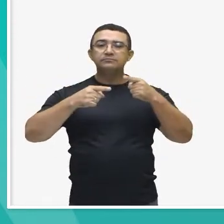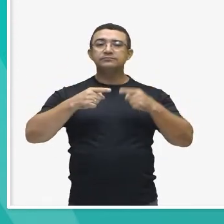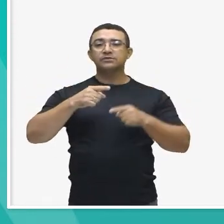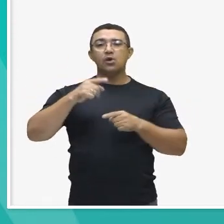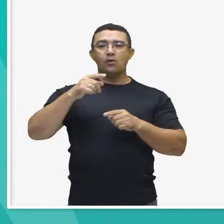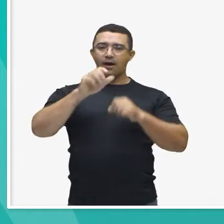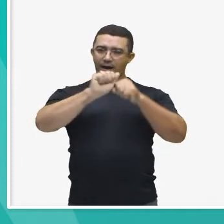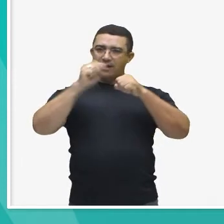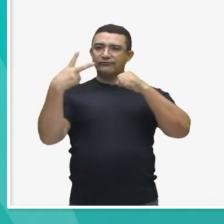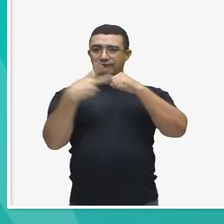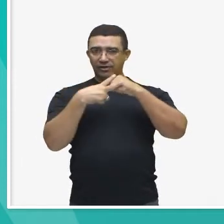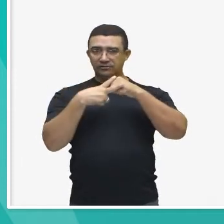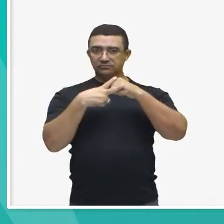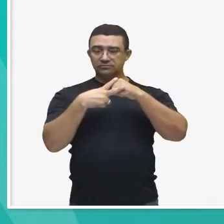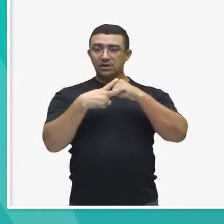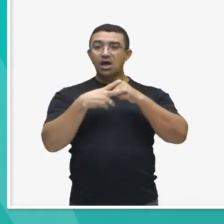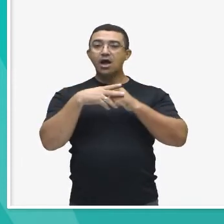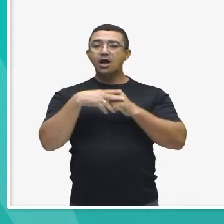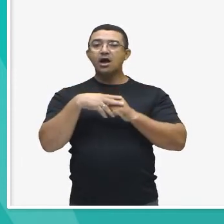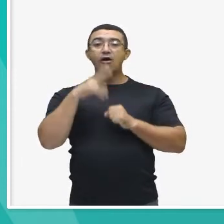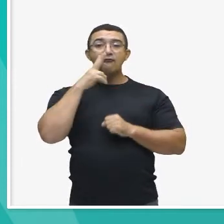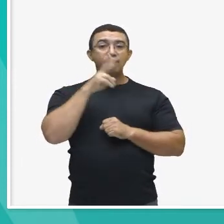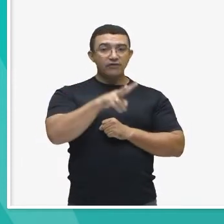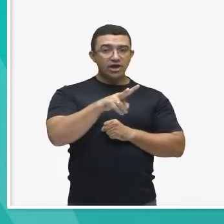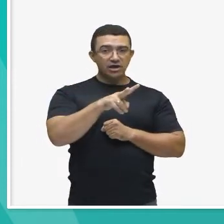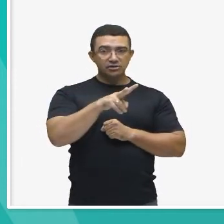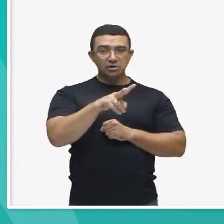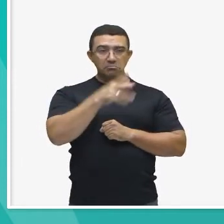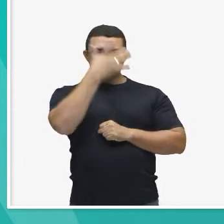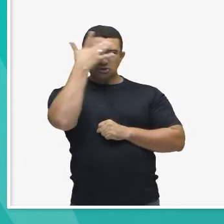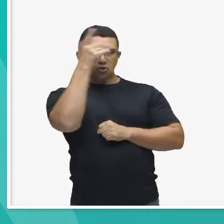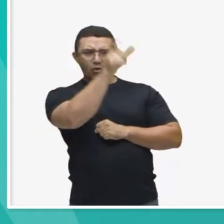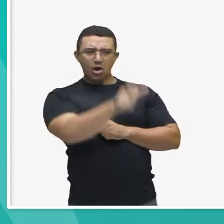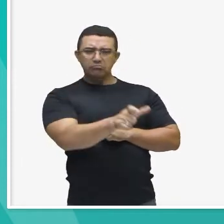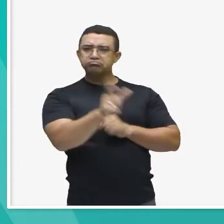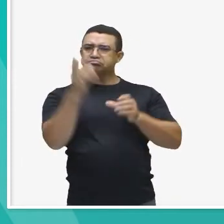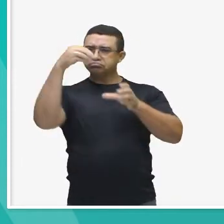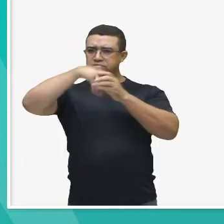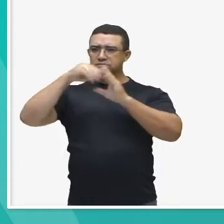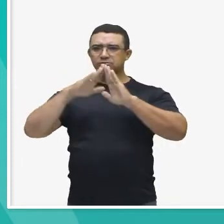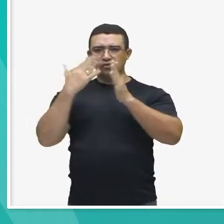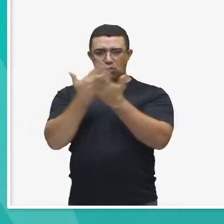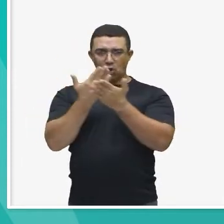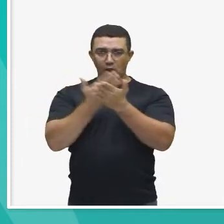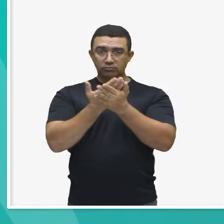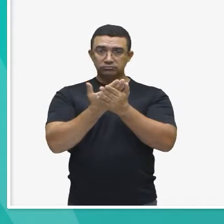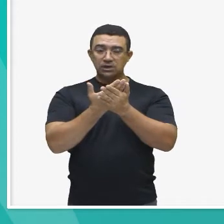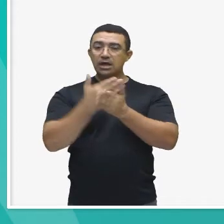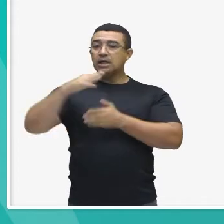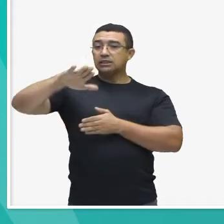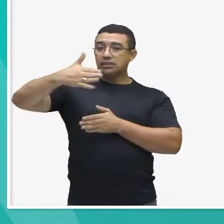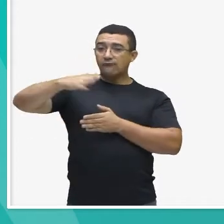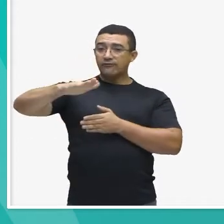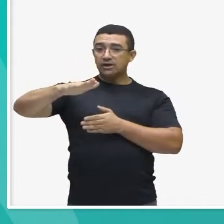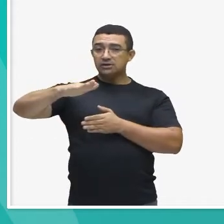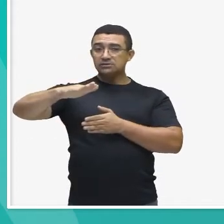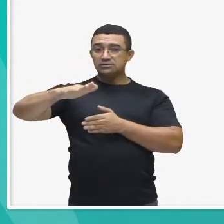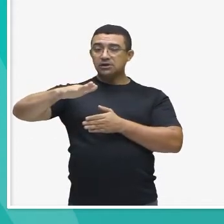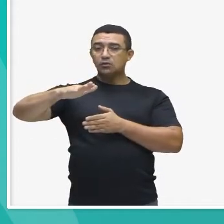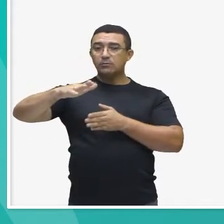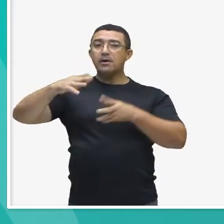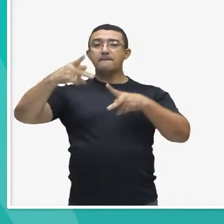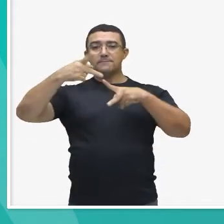Talvez o veja alguém, né? O veja. Então, o pronome, né? E o